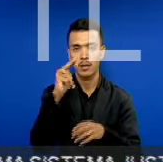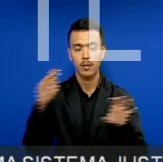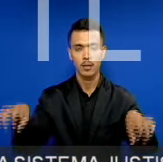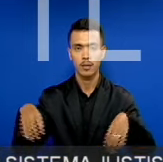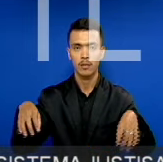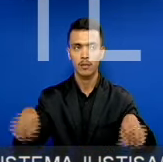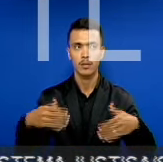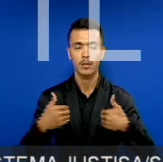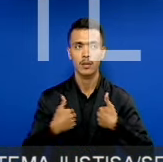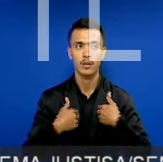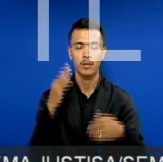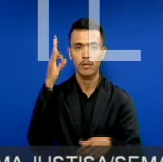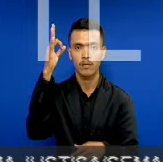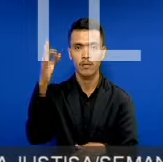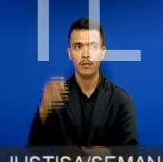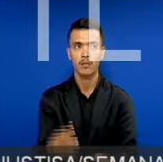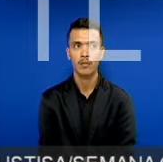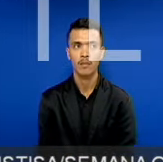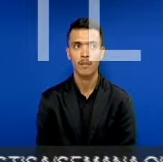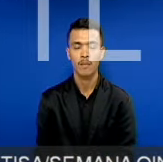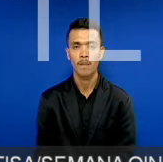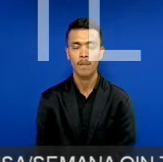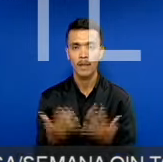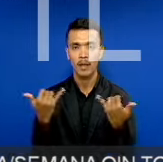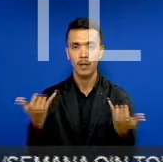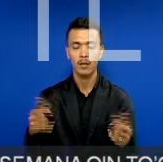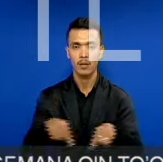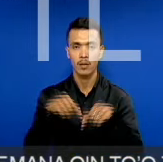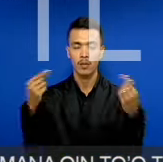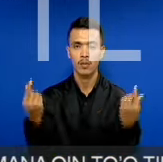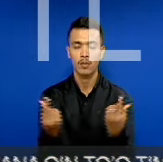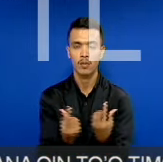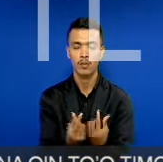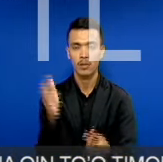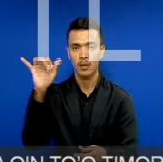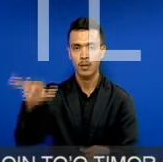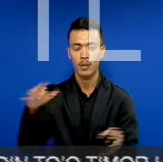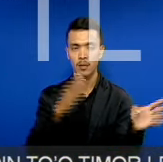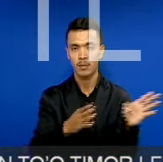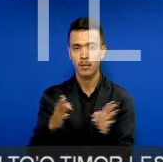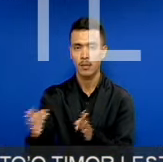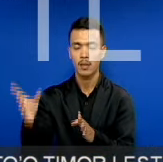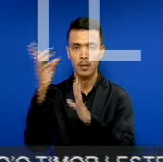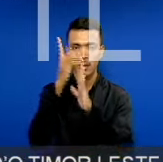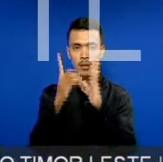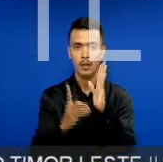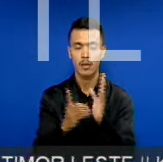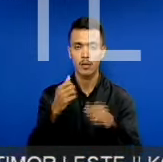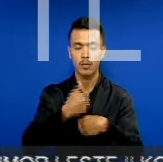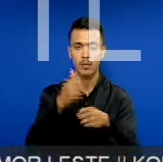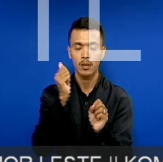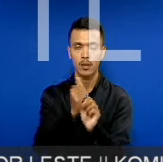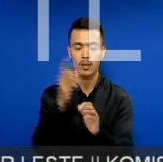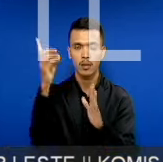futuro. Noite eu estou tendo catac, agora dá um grupo né, será prepara a dar o cira, será halo ela, halibra